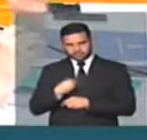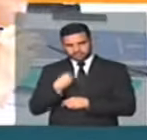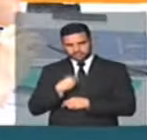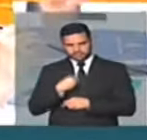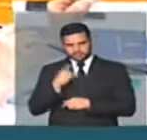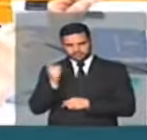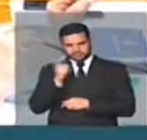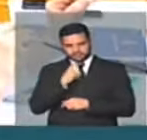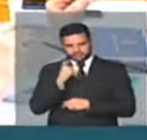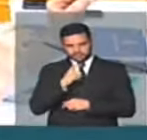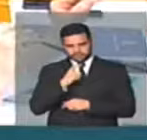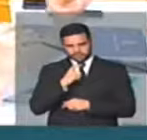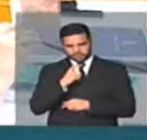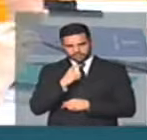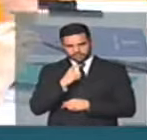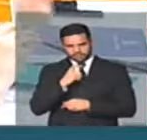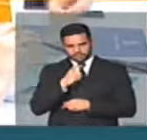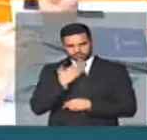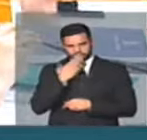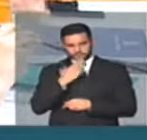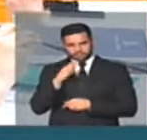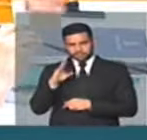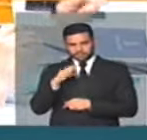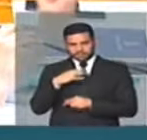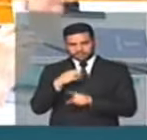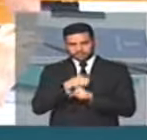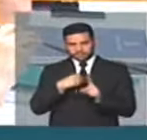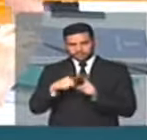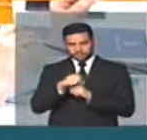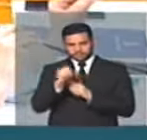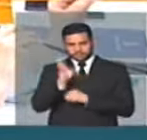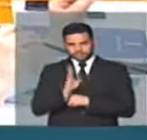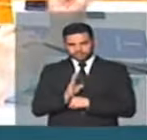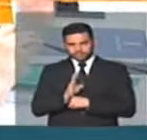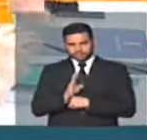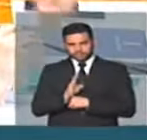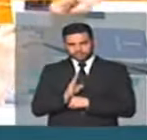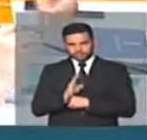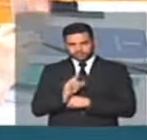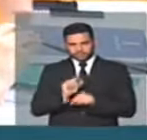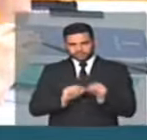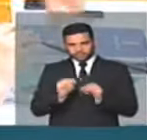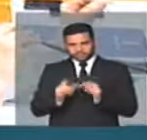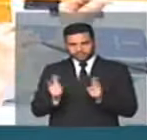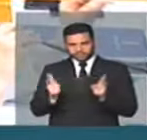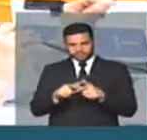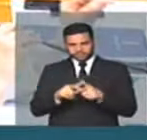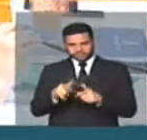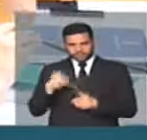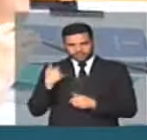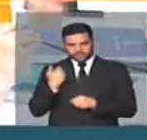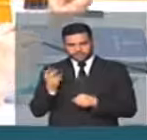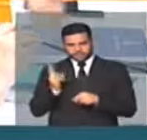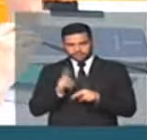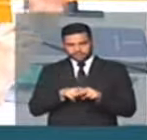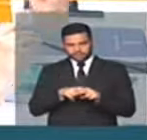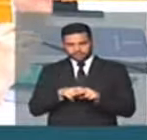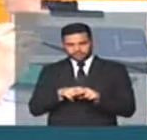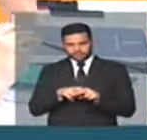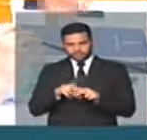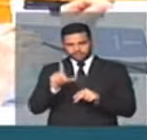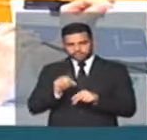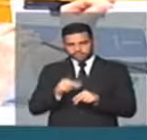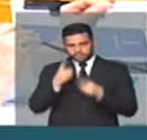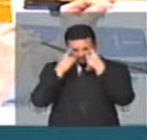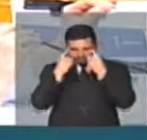estão falsamente prometendo à sociedade brasileira que essa redução diminuirá